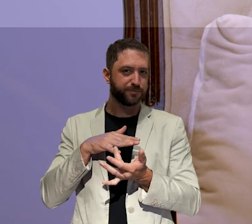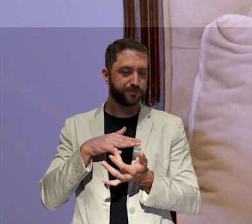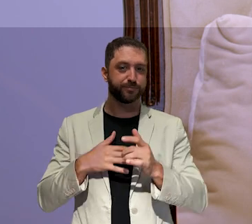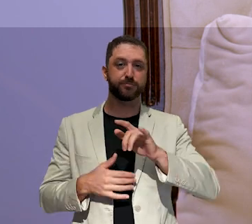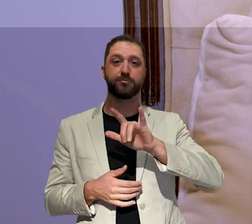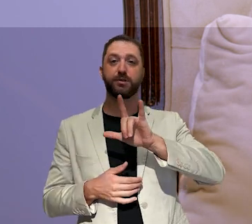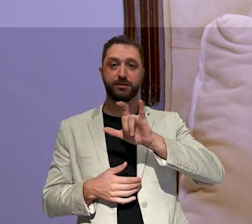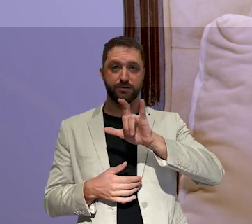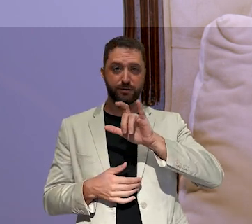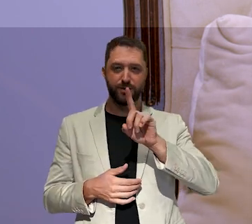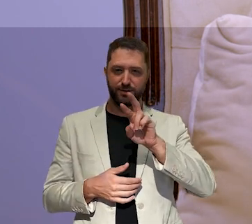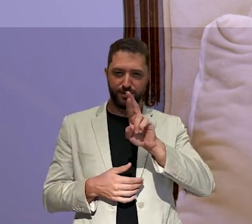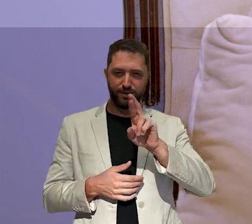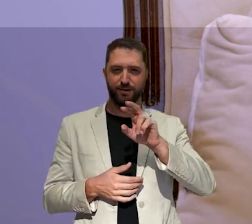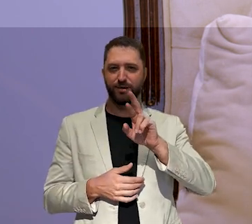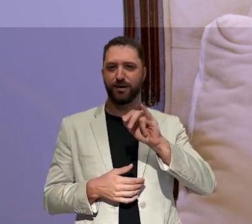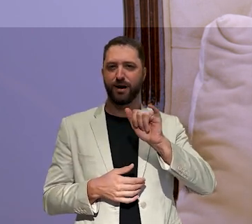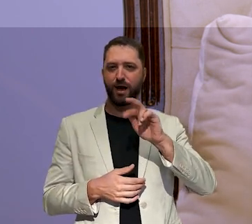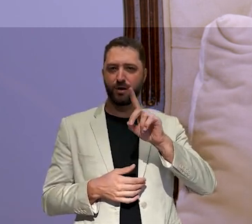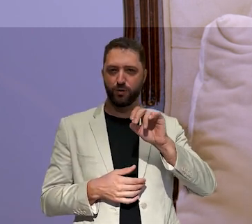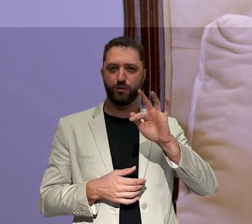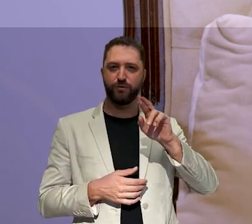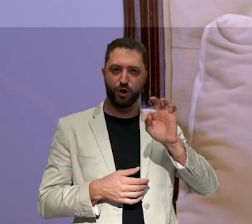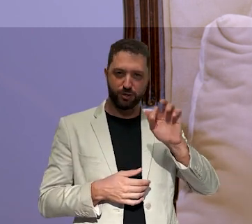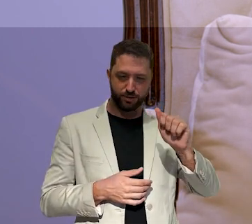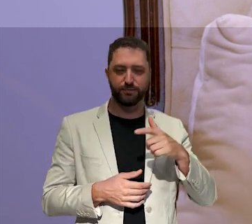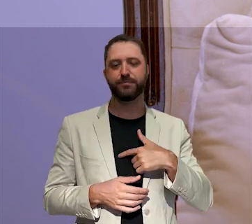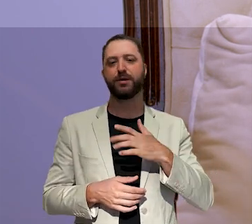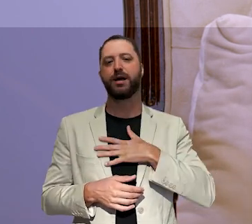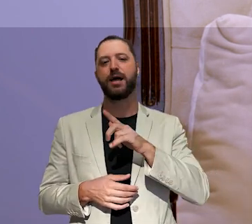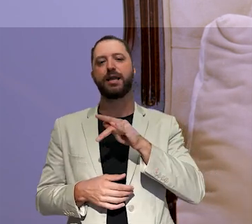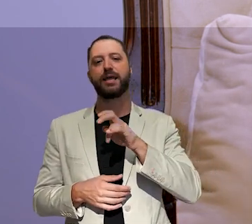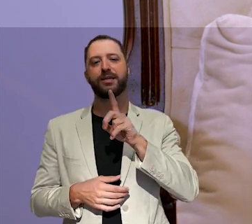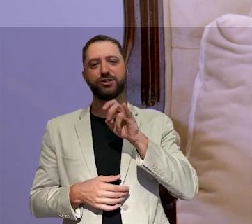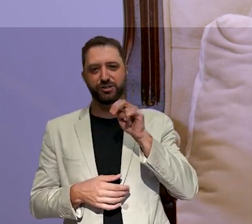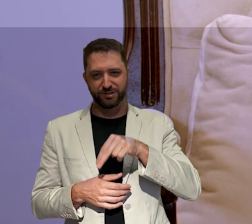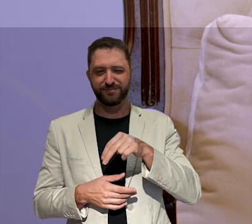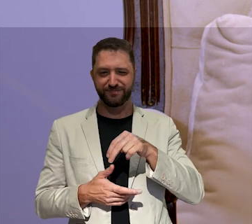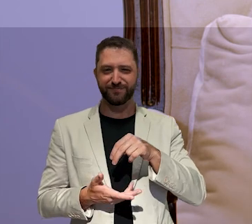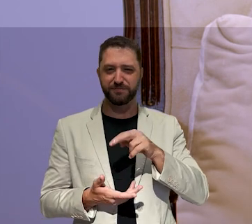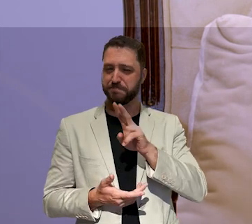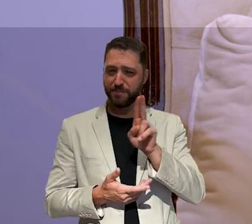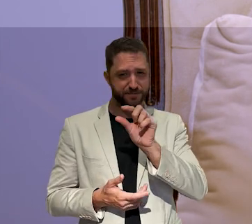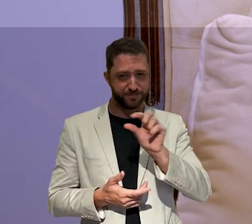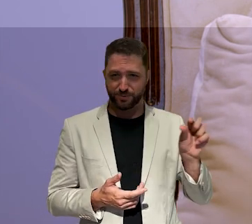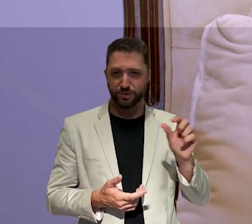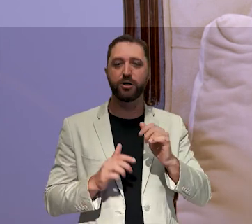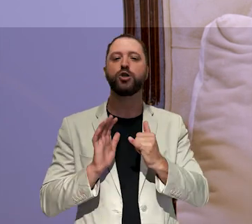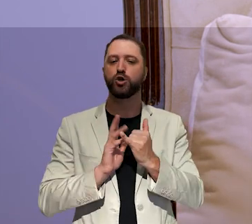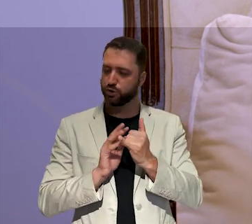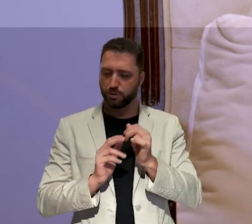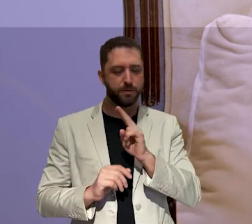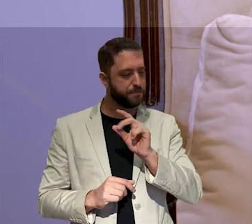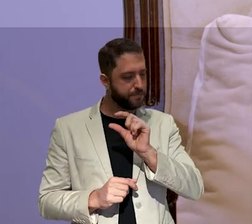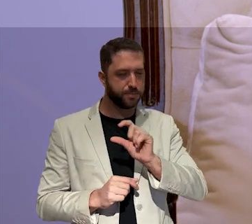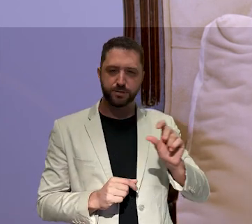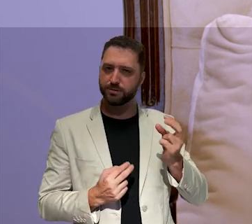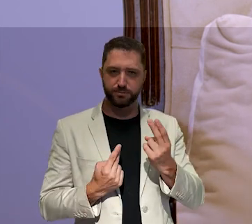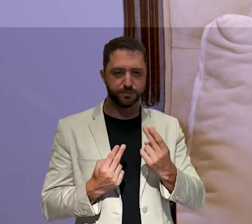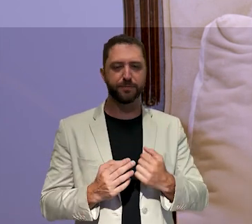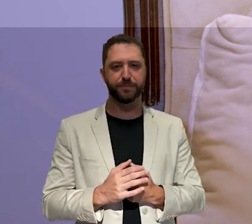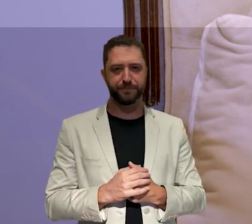sociais, Instagram, Dr. Ricardo Frota, LinkedIn, Ricardo Frota. Tem o YouTube também, Dr. Ricardo